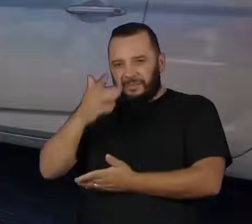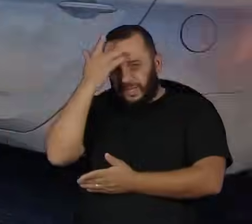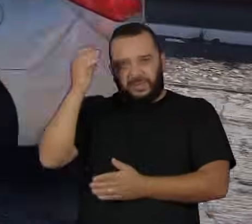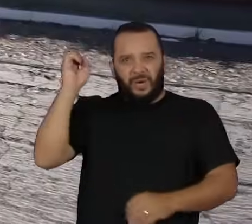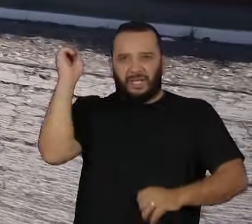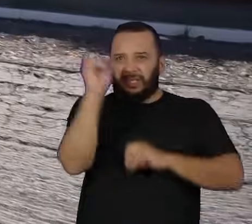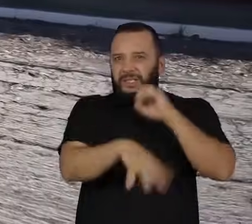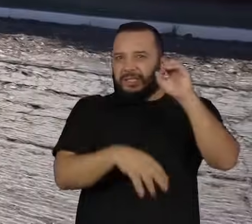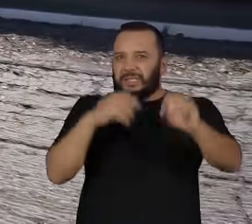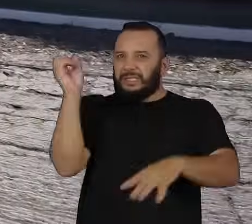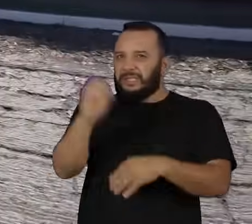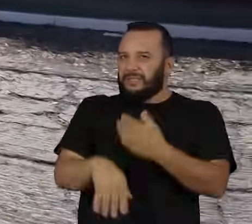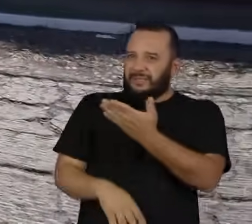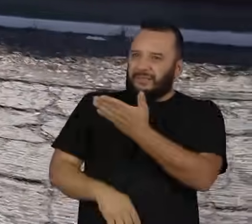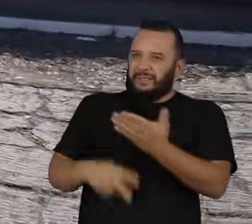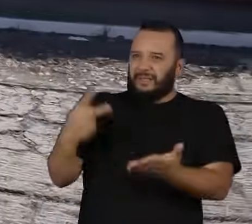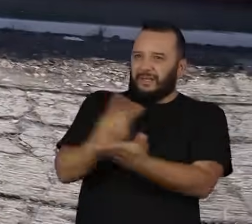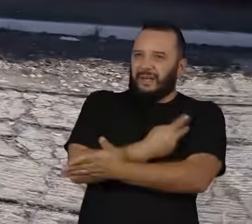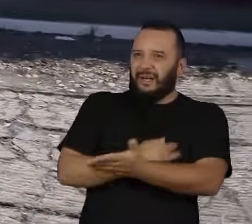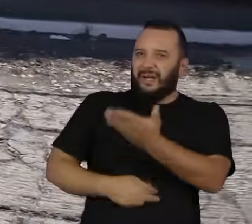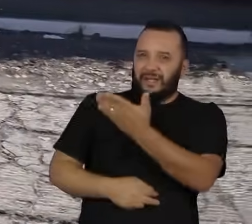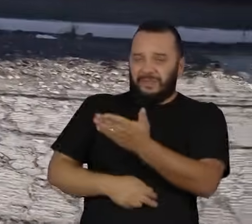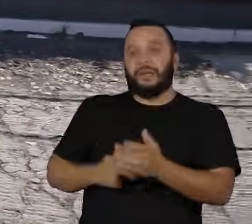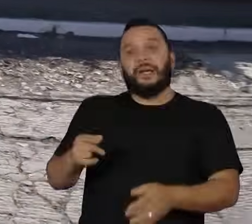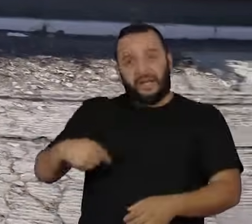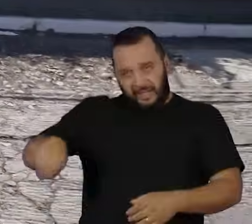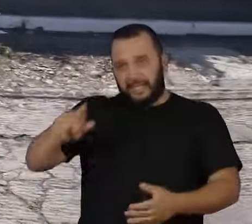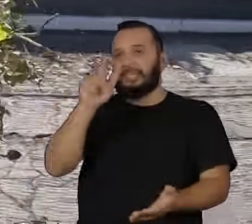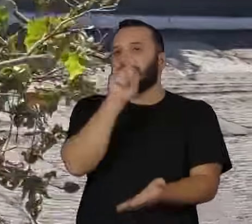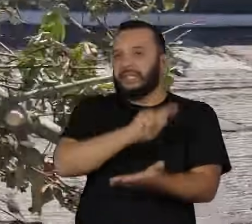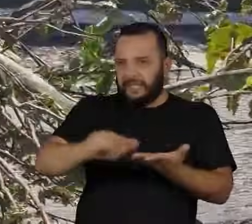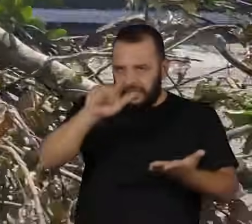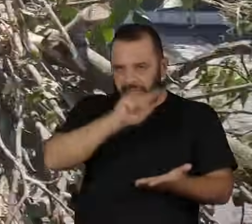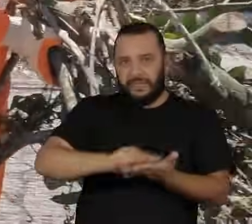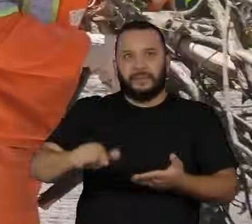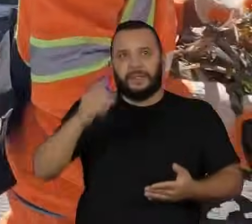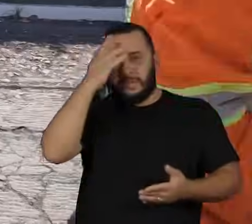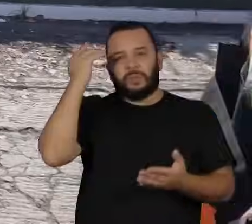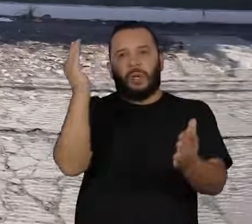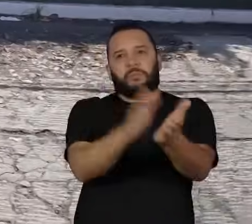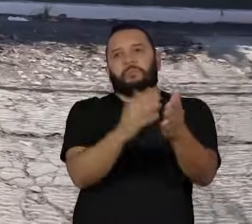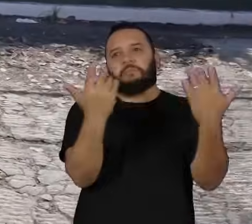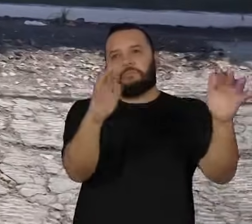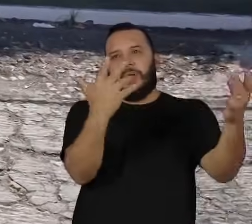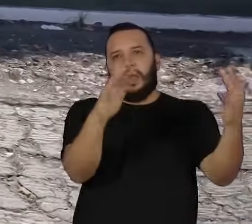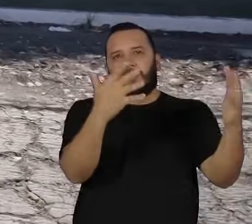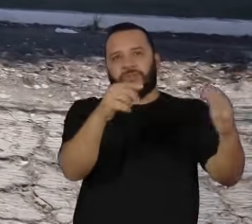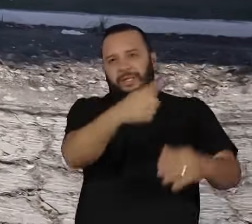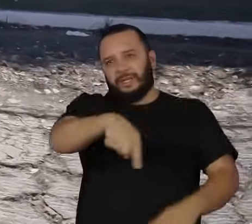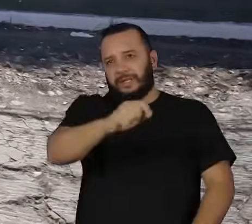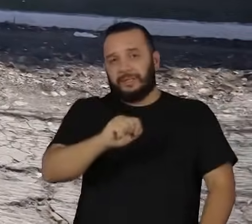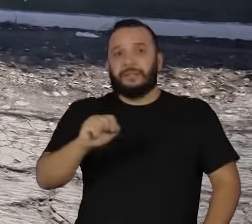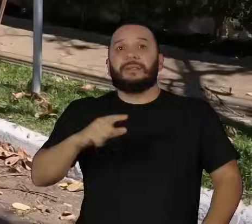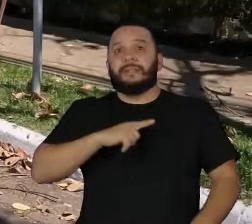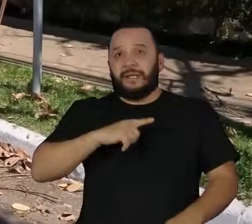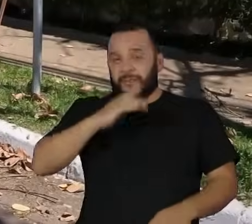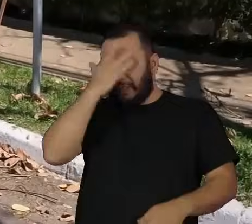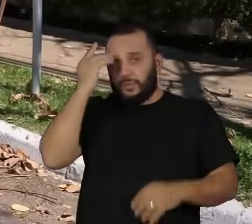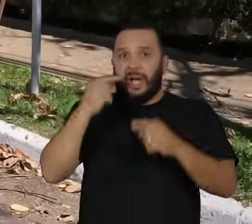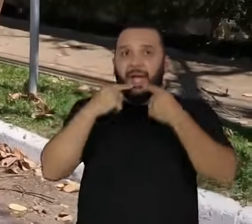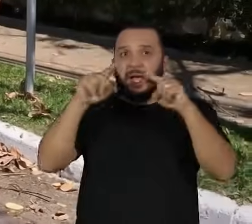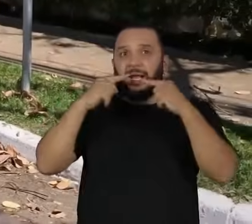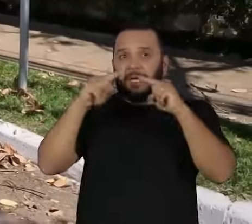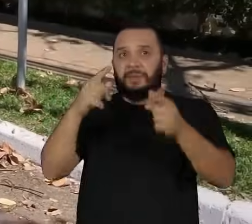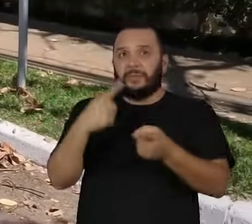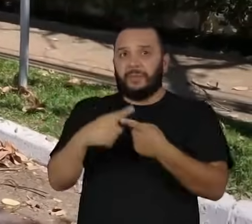descarta em ruas irregulares, eles vão lá, limpa. Muita gente aplaude eles, muita gente também reclama, porque a gente está